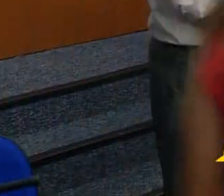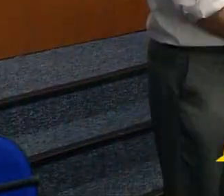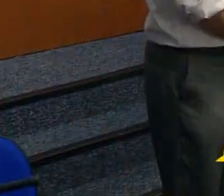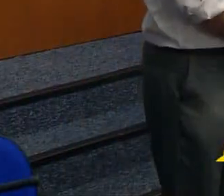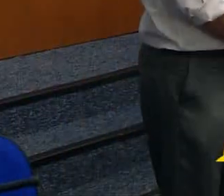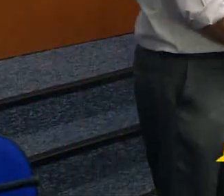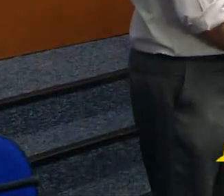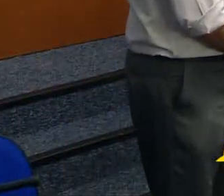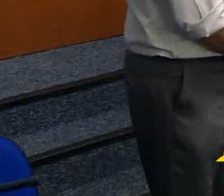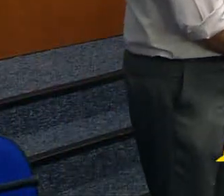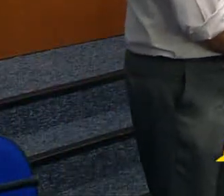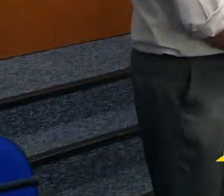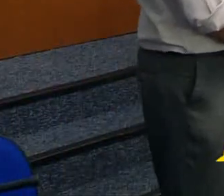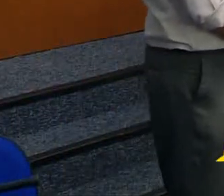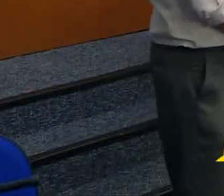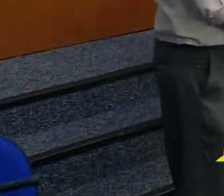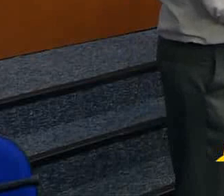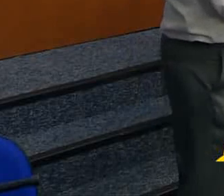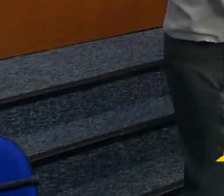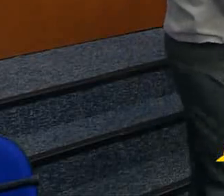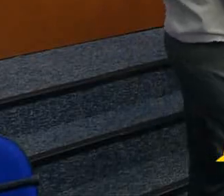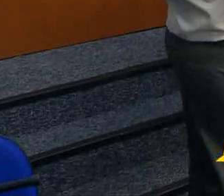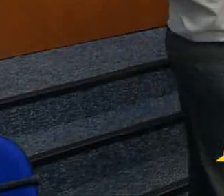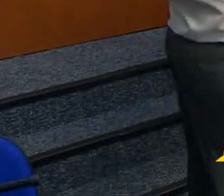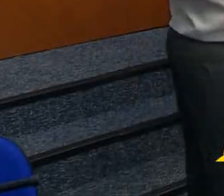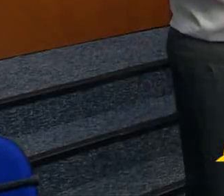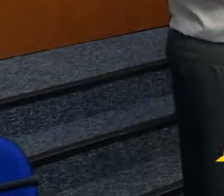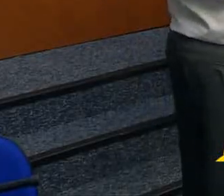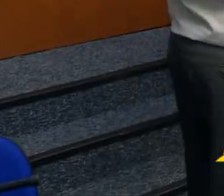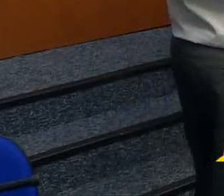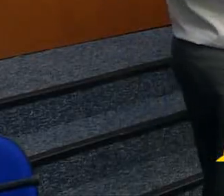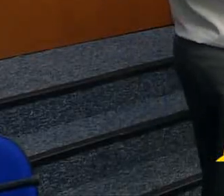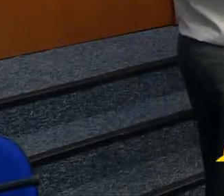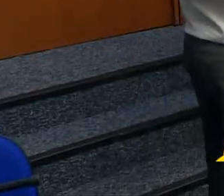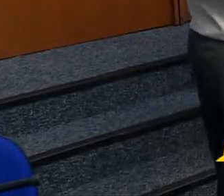E Deusuite Azevedo Alcântara Leme.